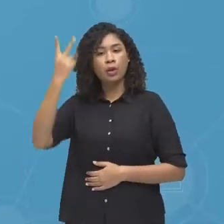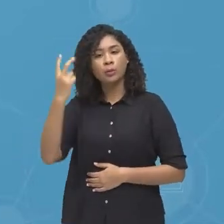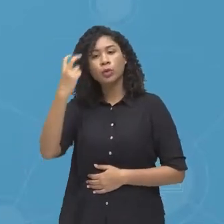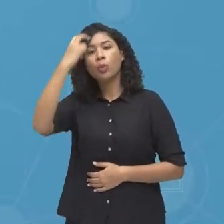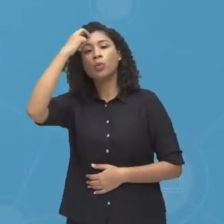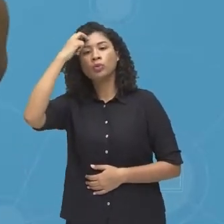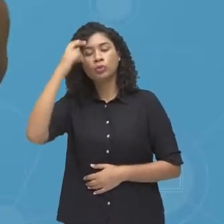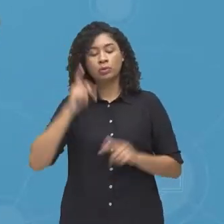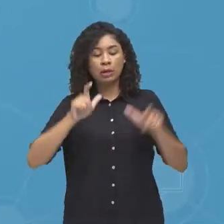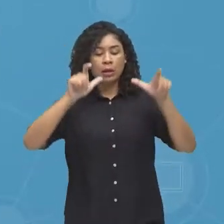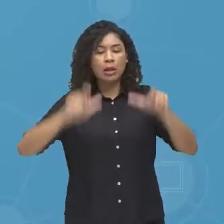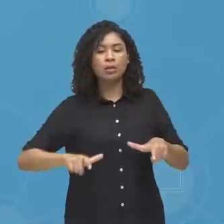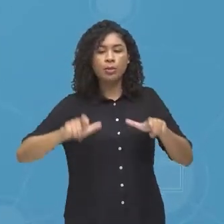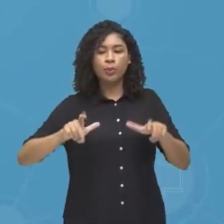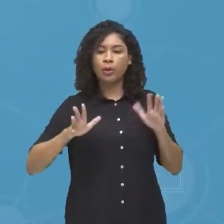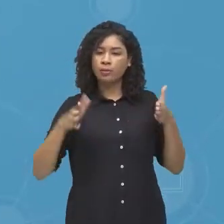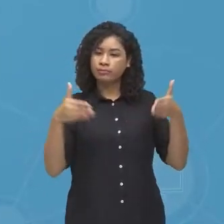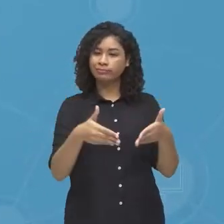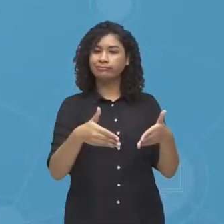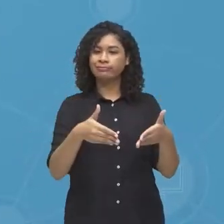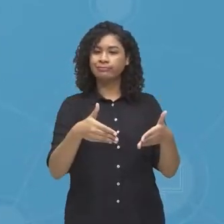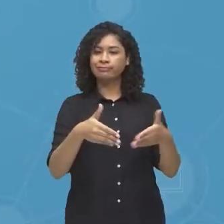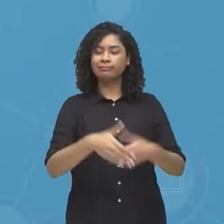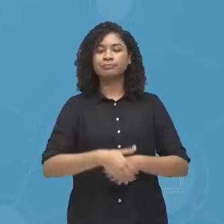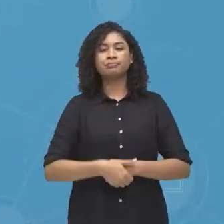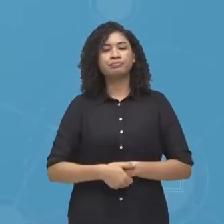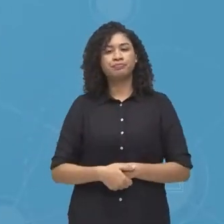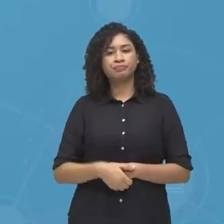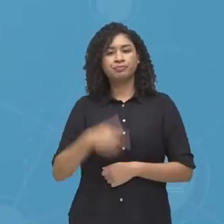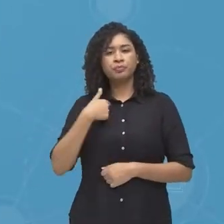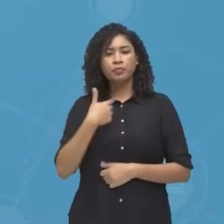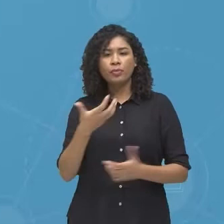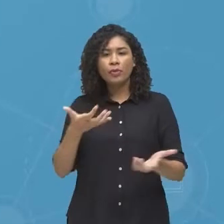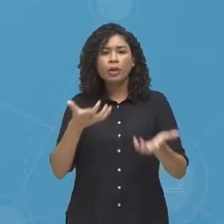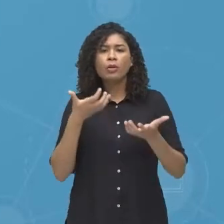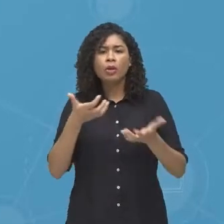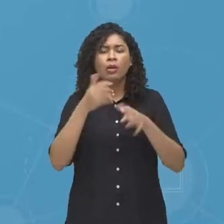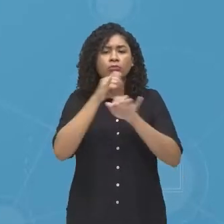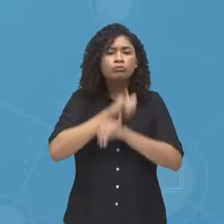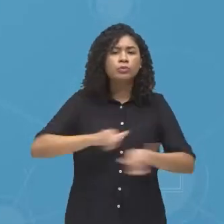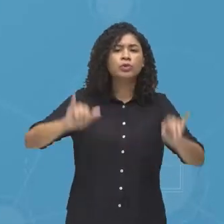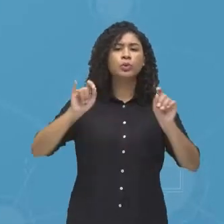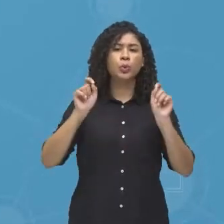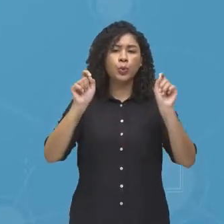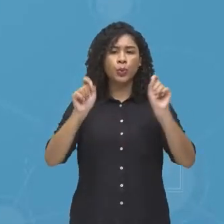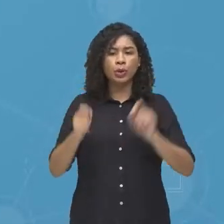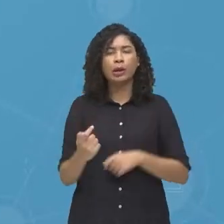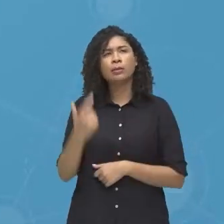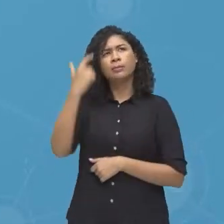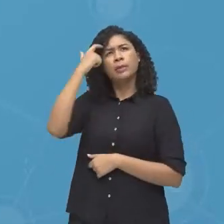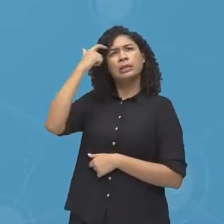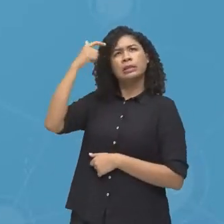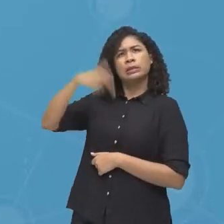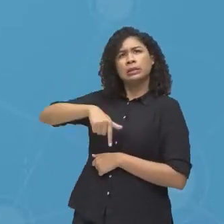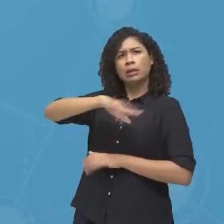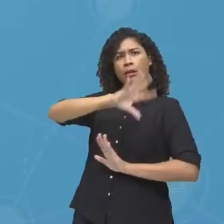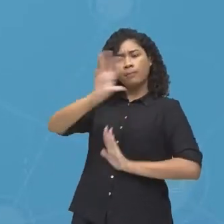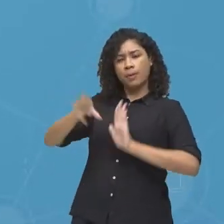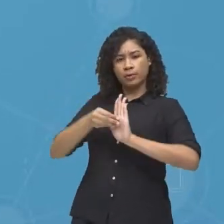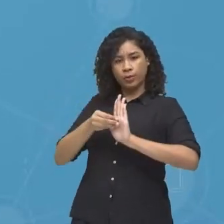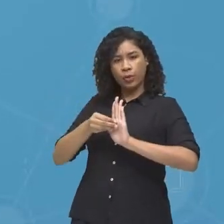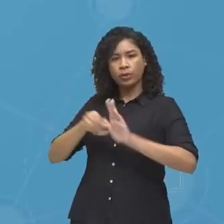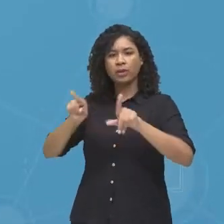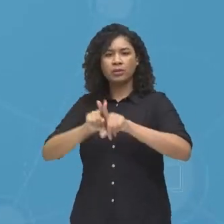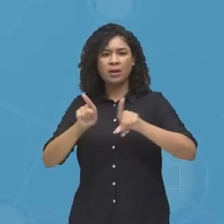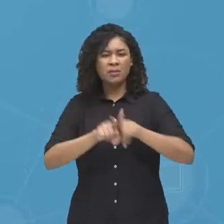E eu quero elencar isso pensando também, por exemplo, aqui na Amazônia, em outros lugares do Brasil,